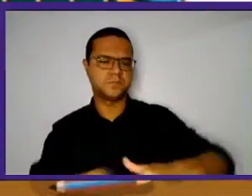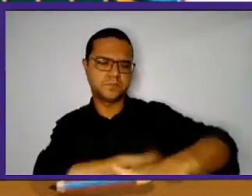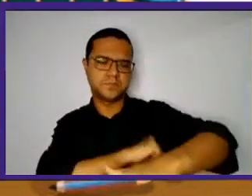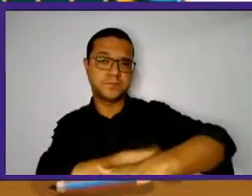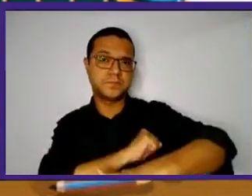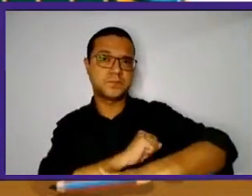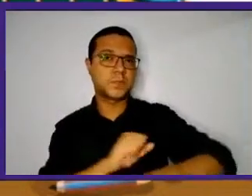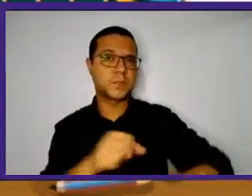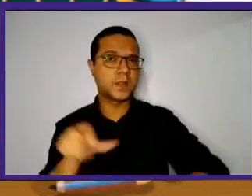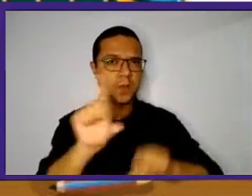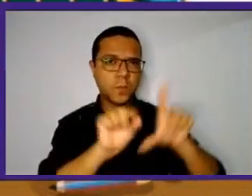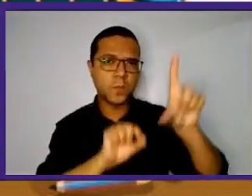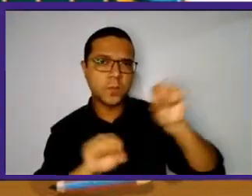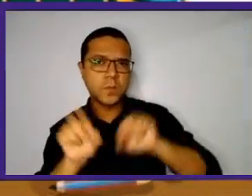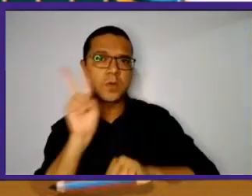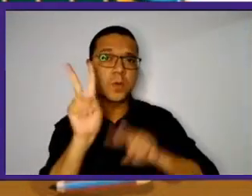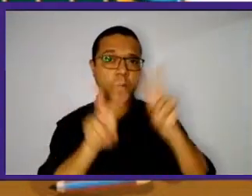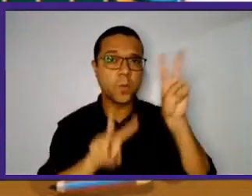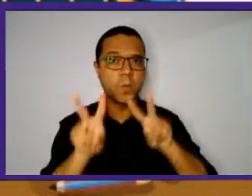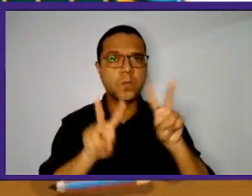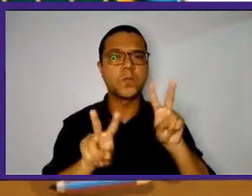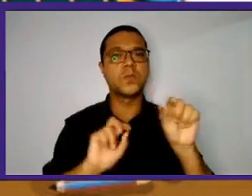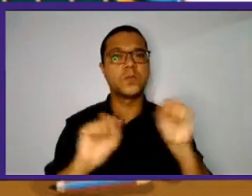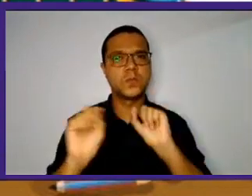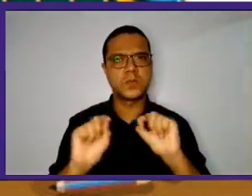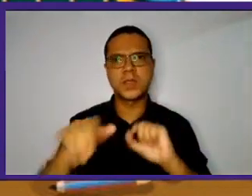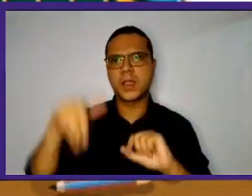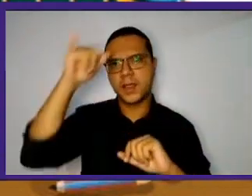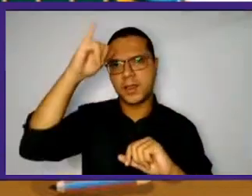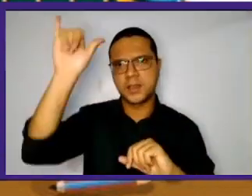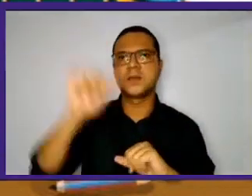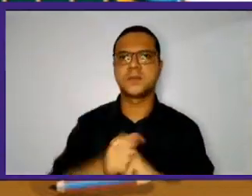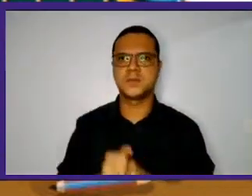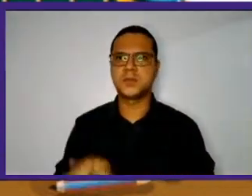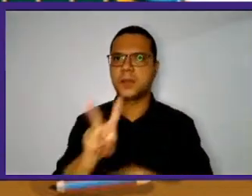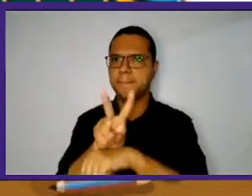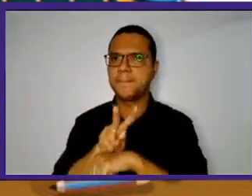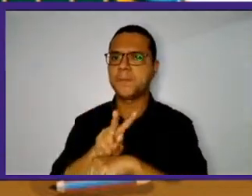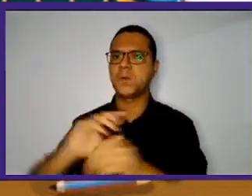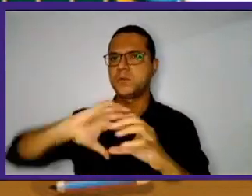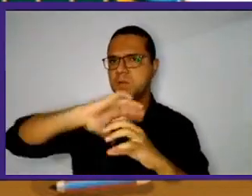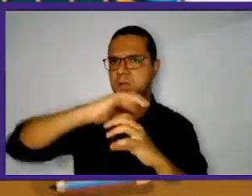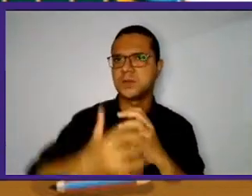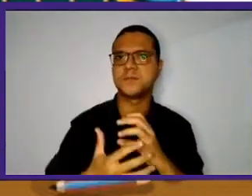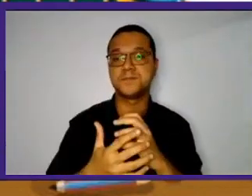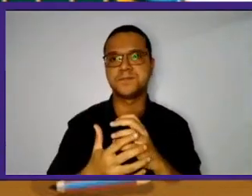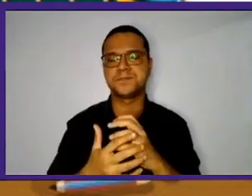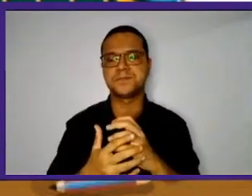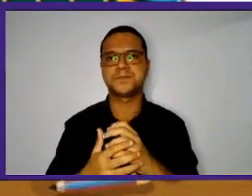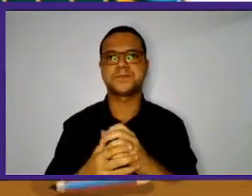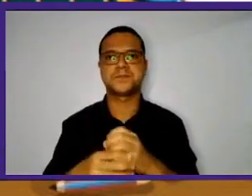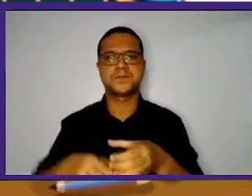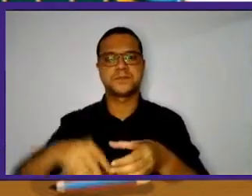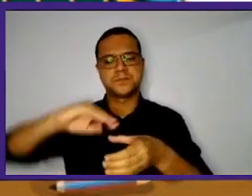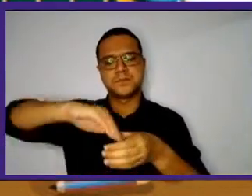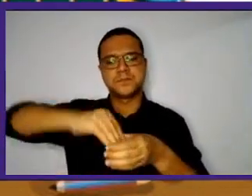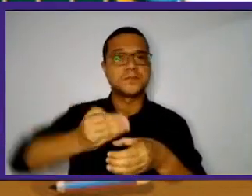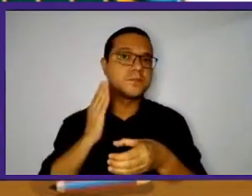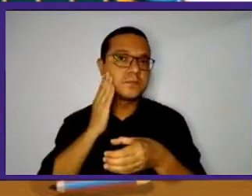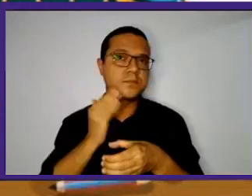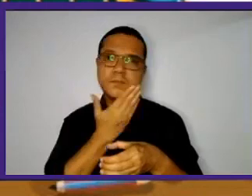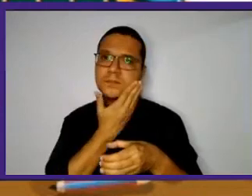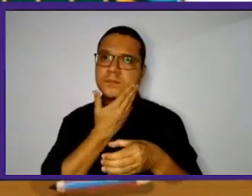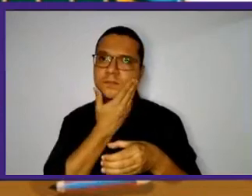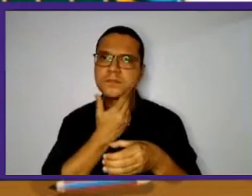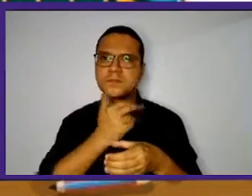camada de ozônio. Mas, às vezes, a gente nem lembra disso aí na hora de adquirir um produto, certo? Então, geralmente, cosméticos sob pressão, eles